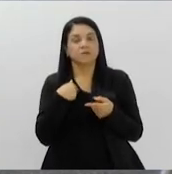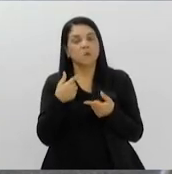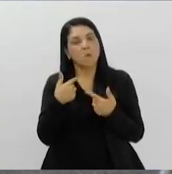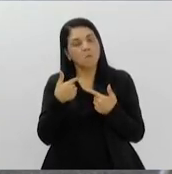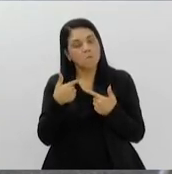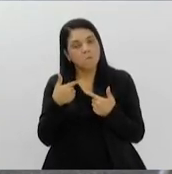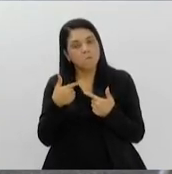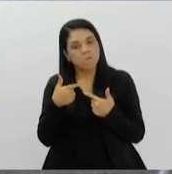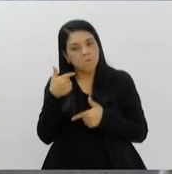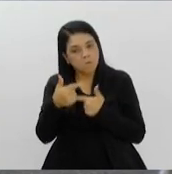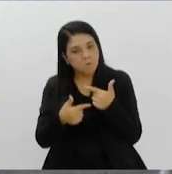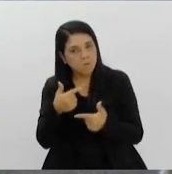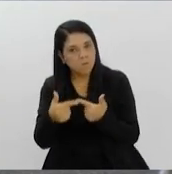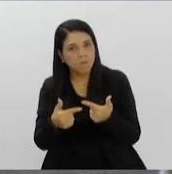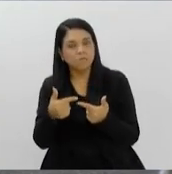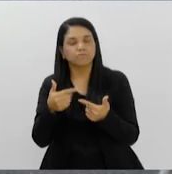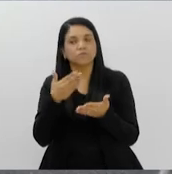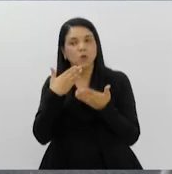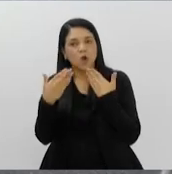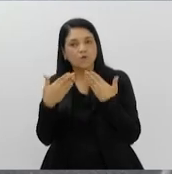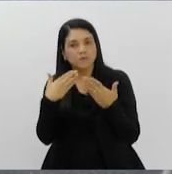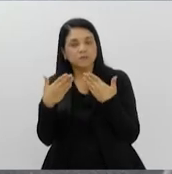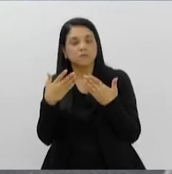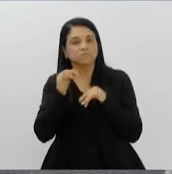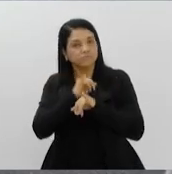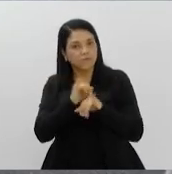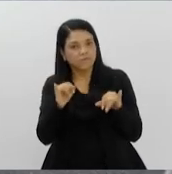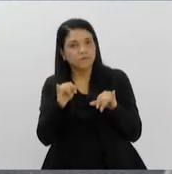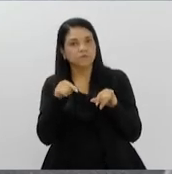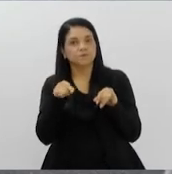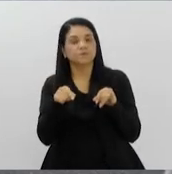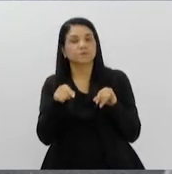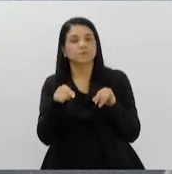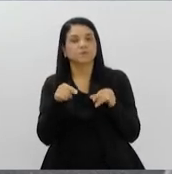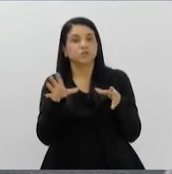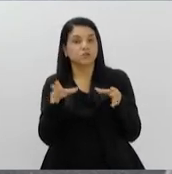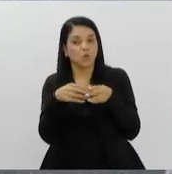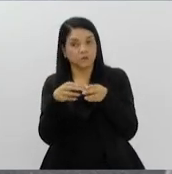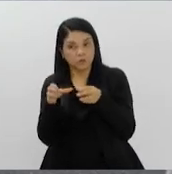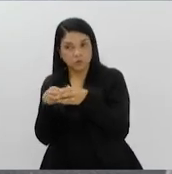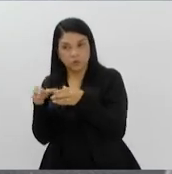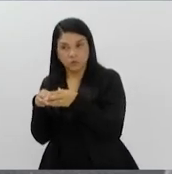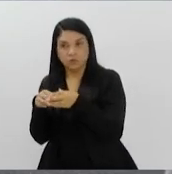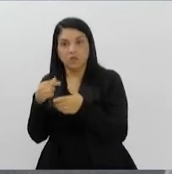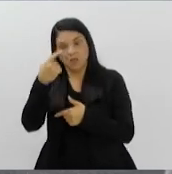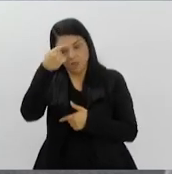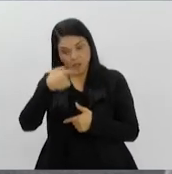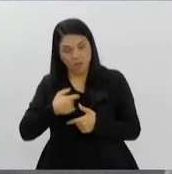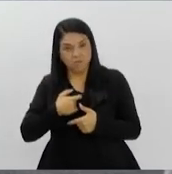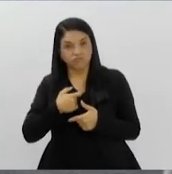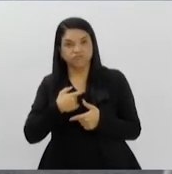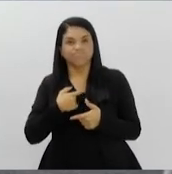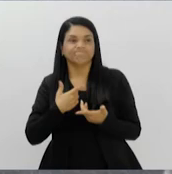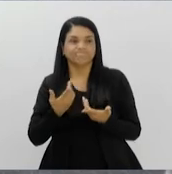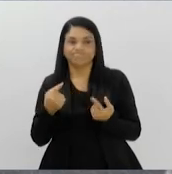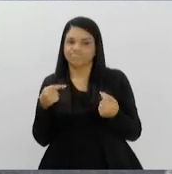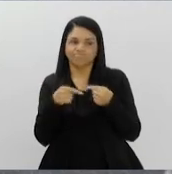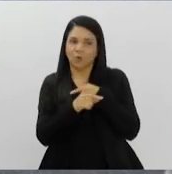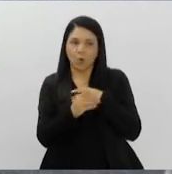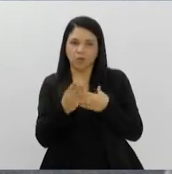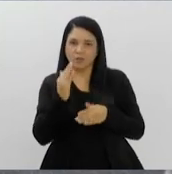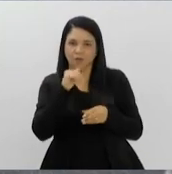né, aquilo que nós conversamos na CCJ para as demais comissões. E eu sou voto vencido, então isso